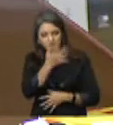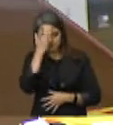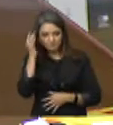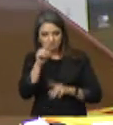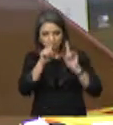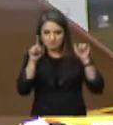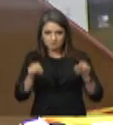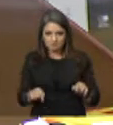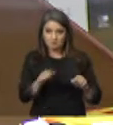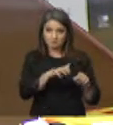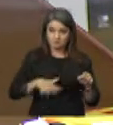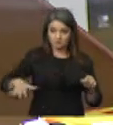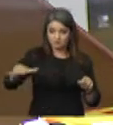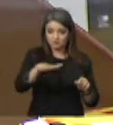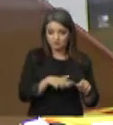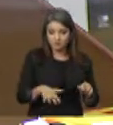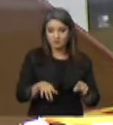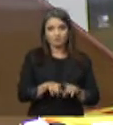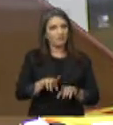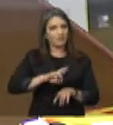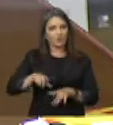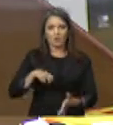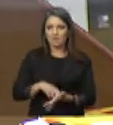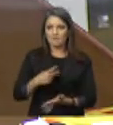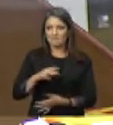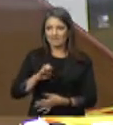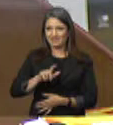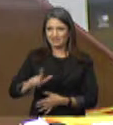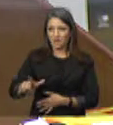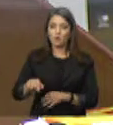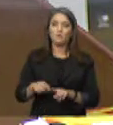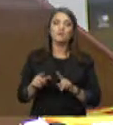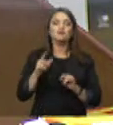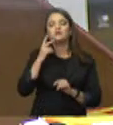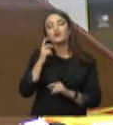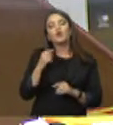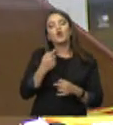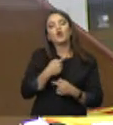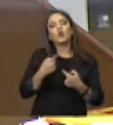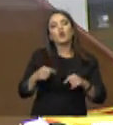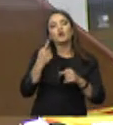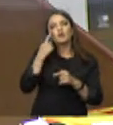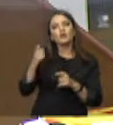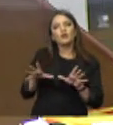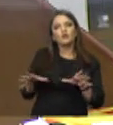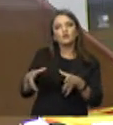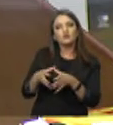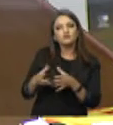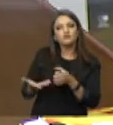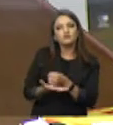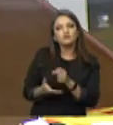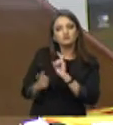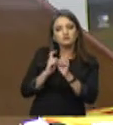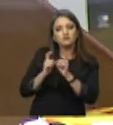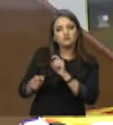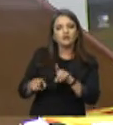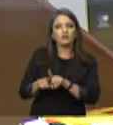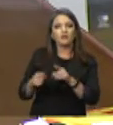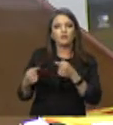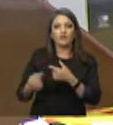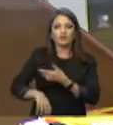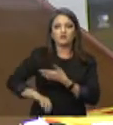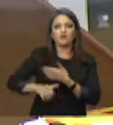amplo e ou do particular em órbita não penal que tem atentado contra o interesse coletivo os princípios da administração pública e ou à moralidade